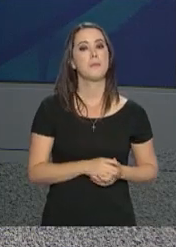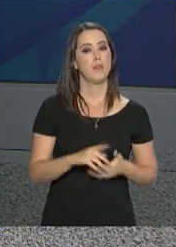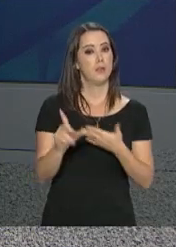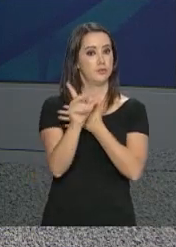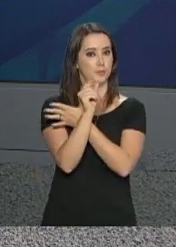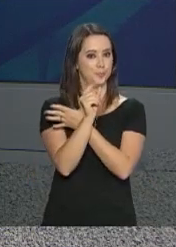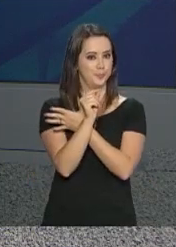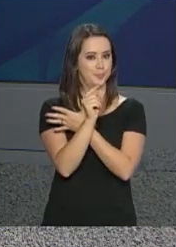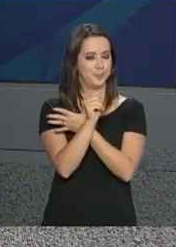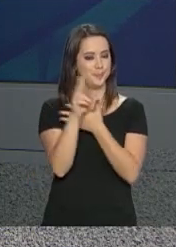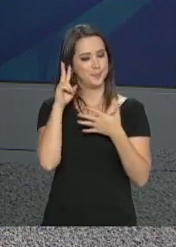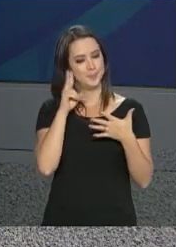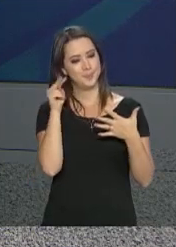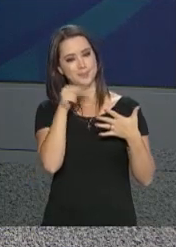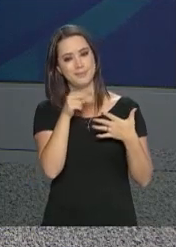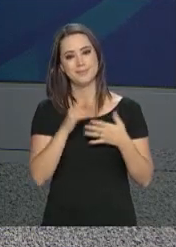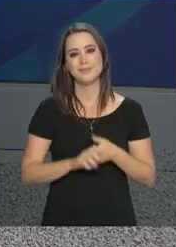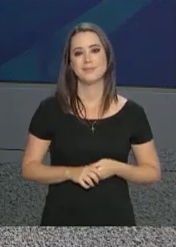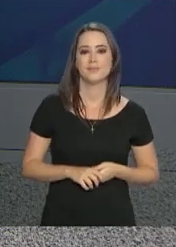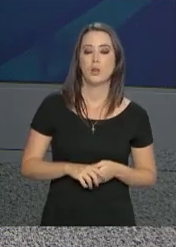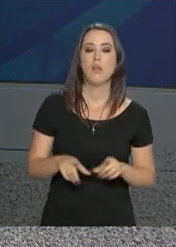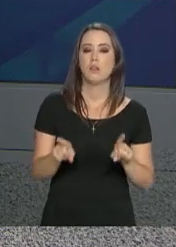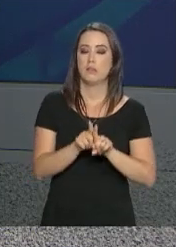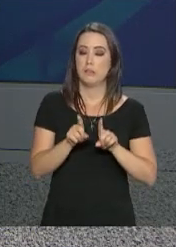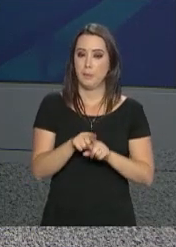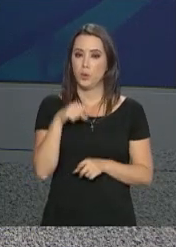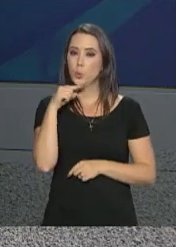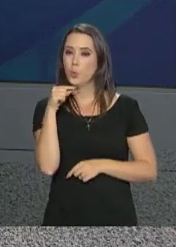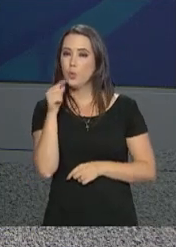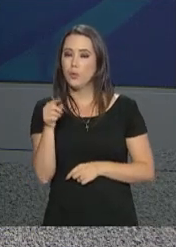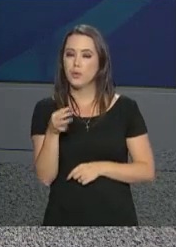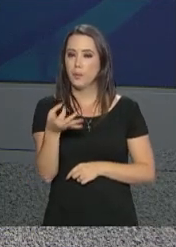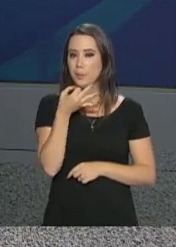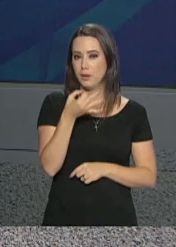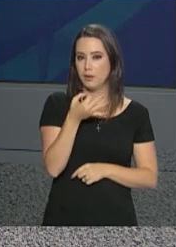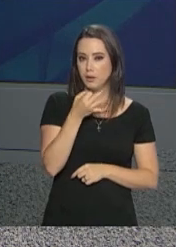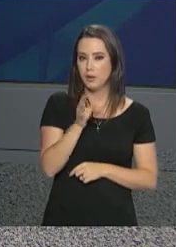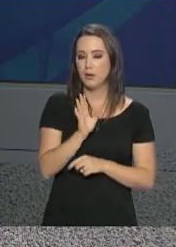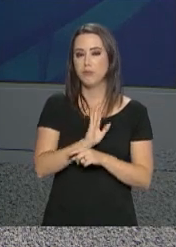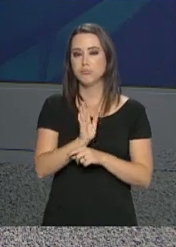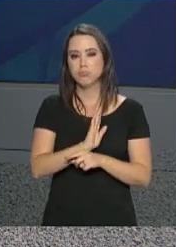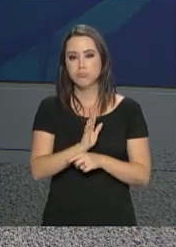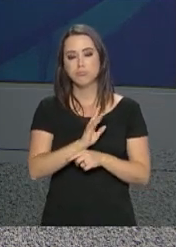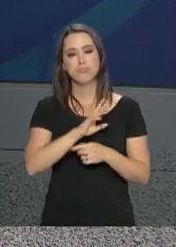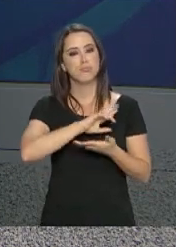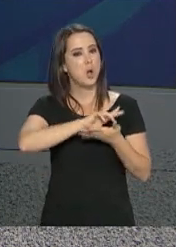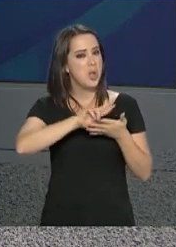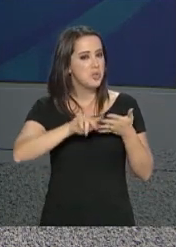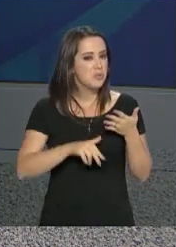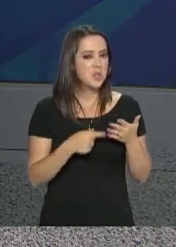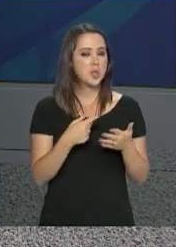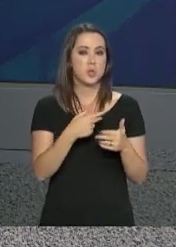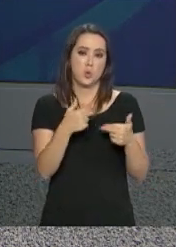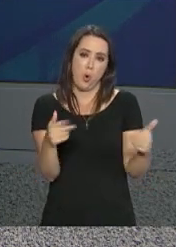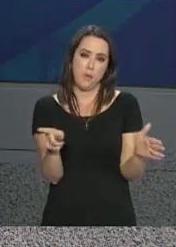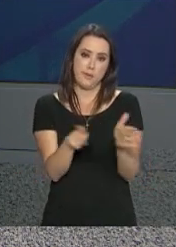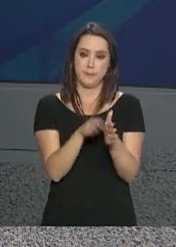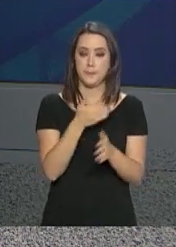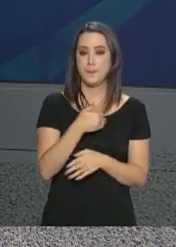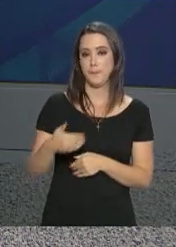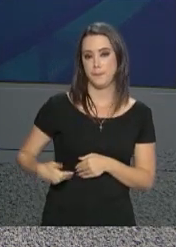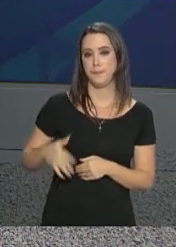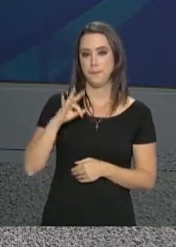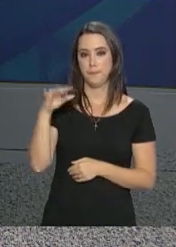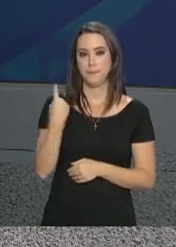Acesse também o nosso perfil no Twitter e você pode ainda mandar suas sugestões de reportagens ou dúvidas sobre ações e programas do governo